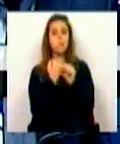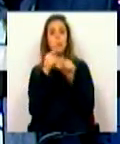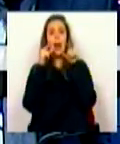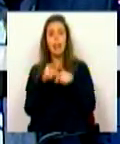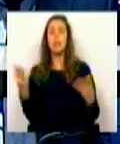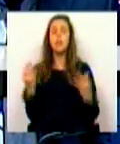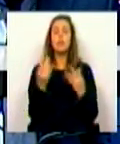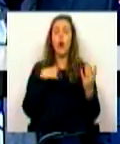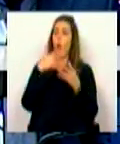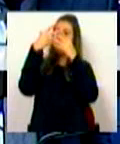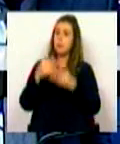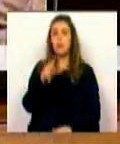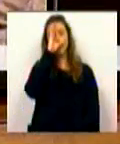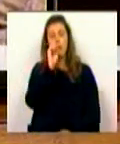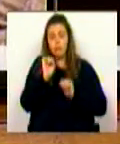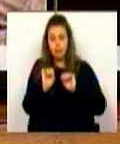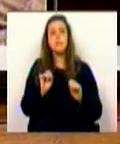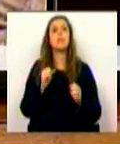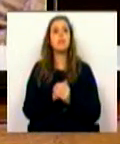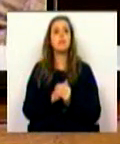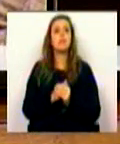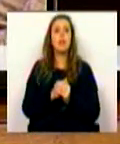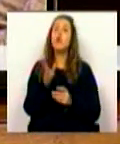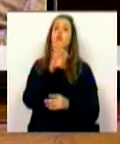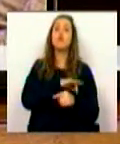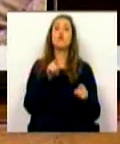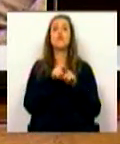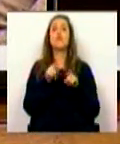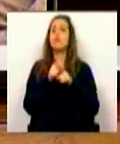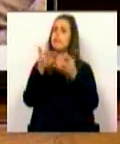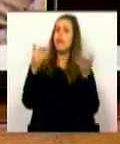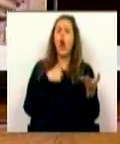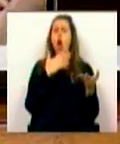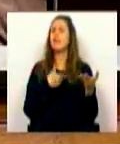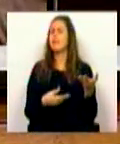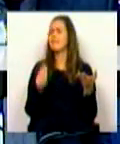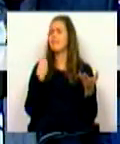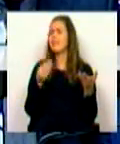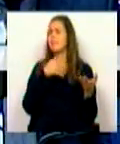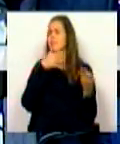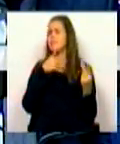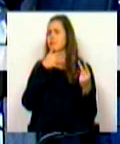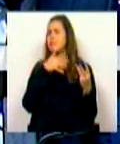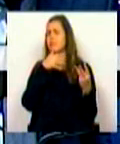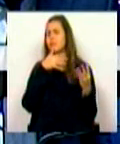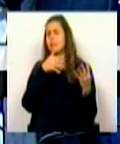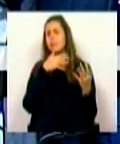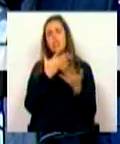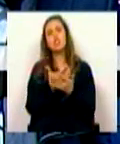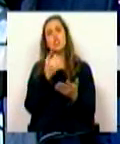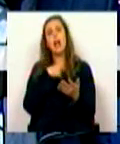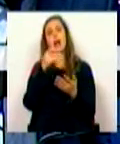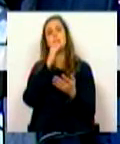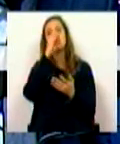que é o Orçamento de Estado. Os senhores deputados gostam muito de referir também qual é a